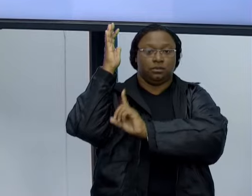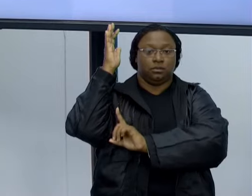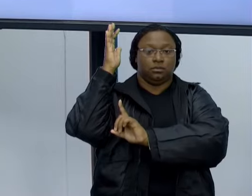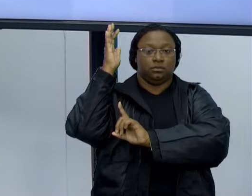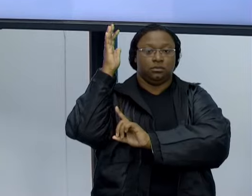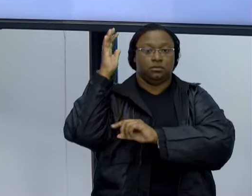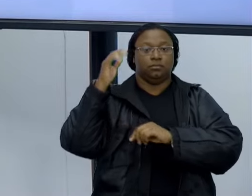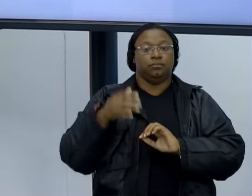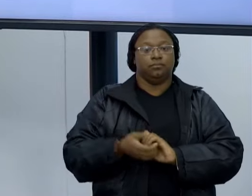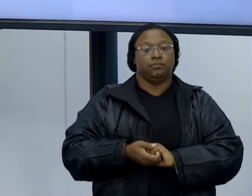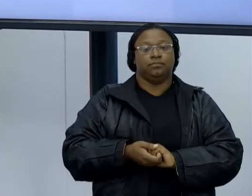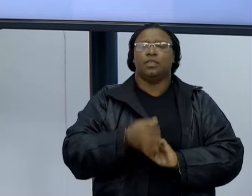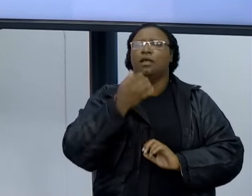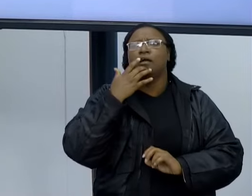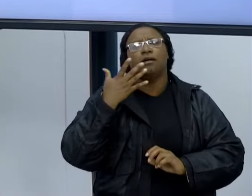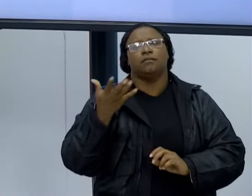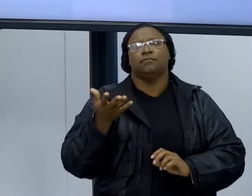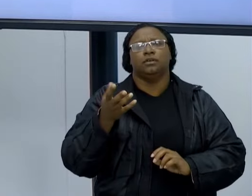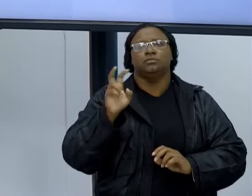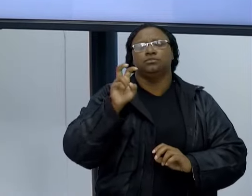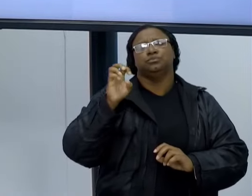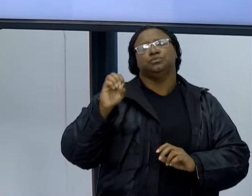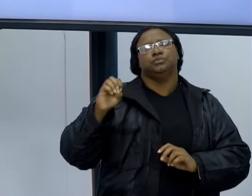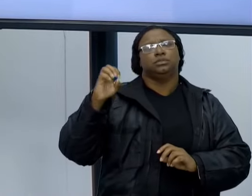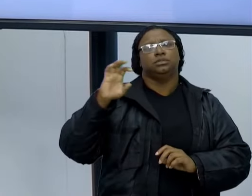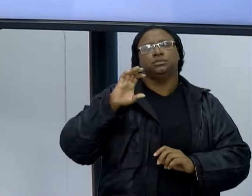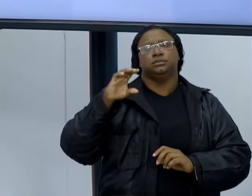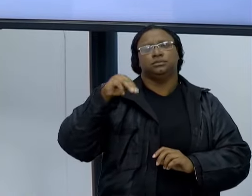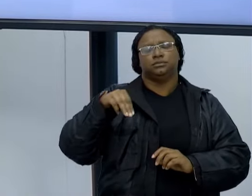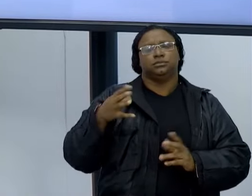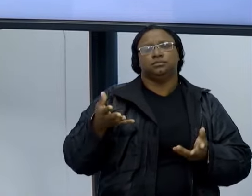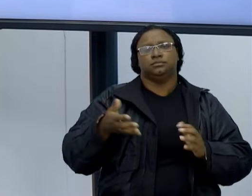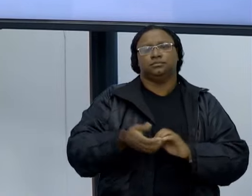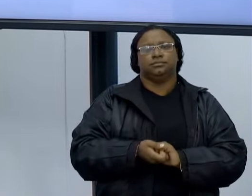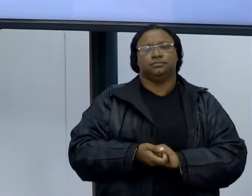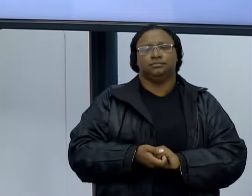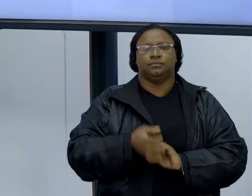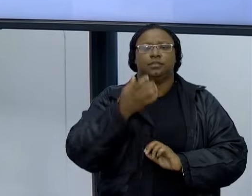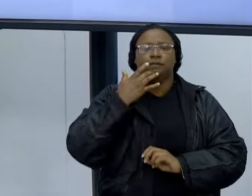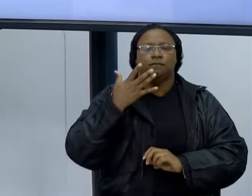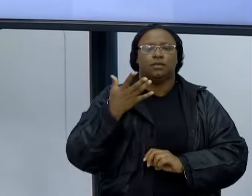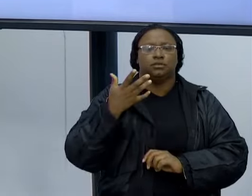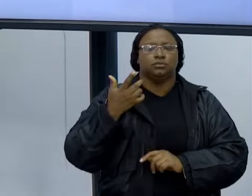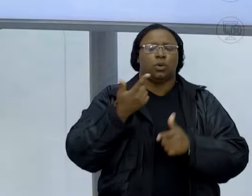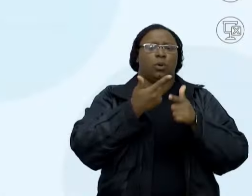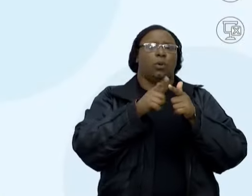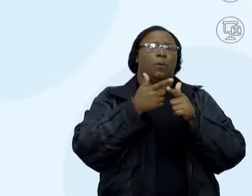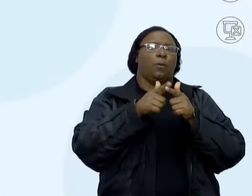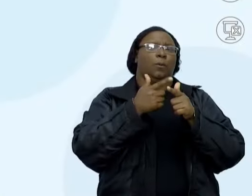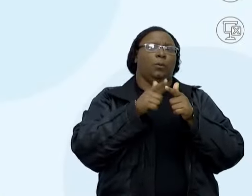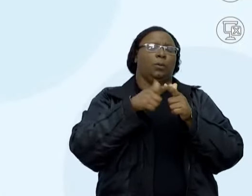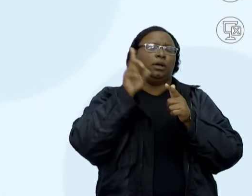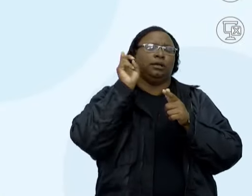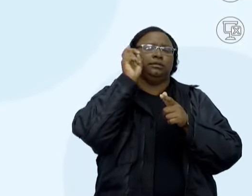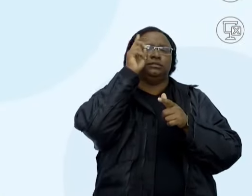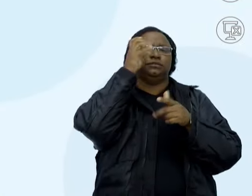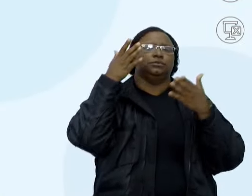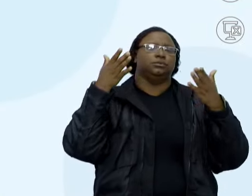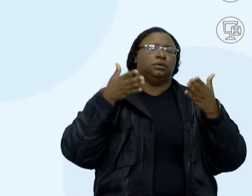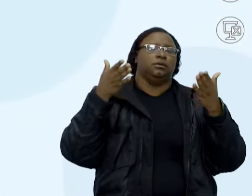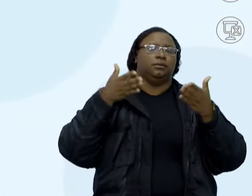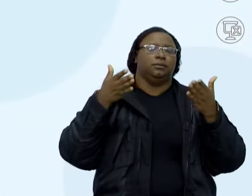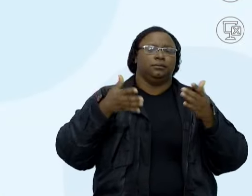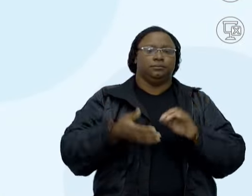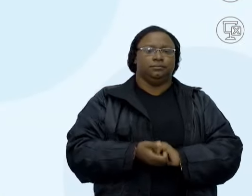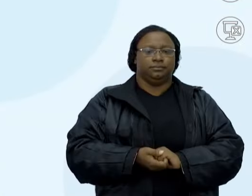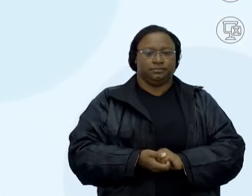50 centímetros. Ah, ficou muito fácil assim, não vou fazer isso daí não. Eu vou fazer o seguinte, ó. Vou dar um problema difícil para você agora. Vou fazer o